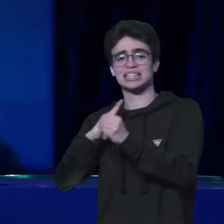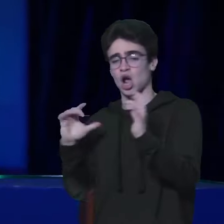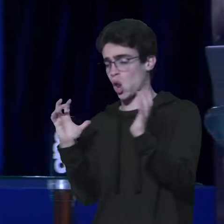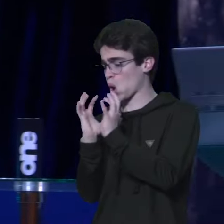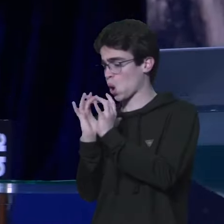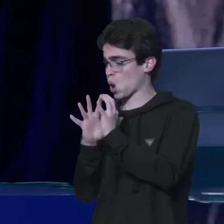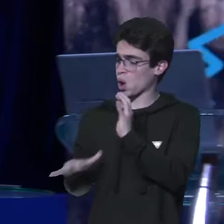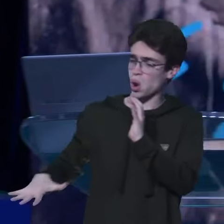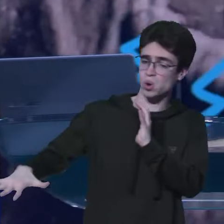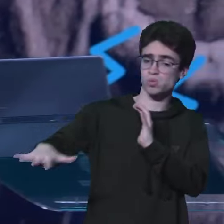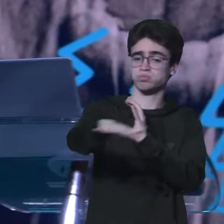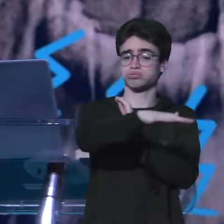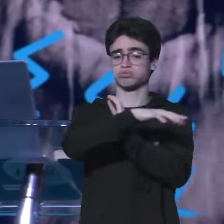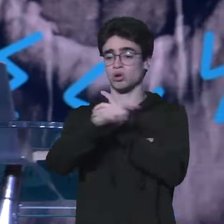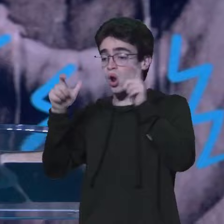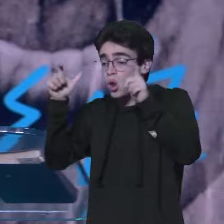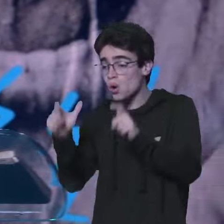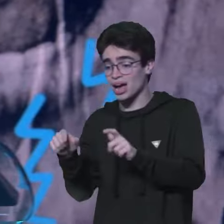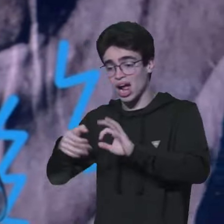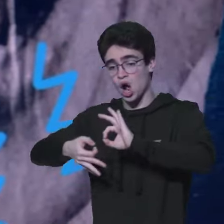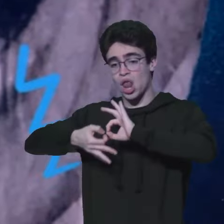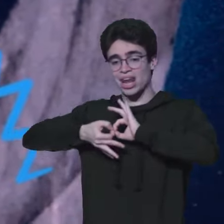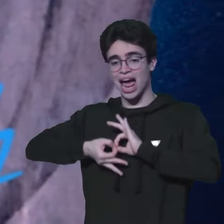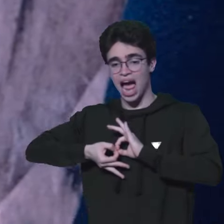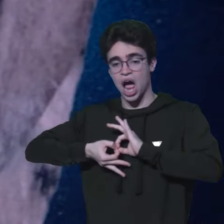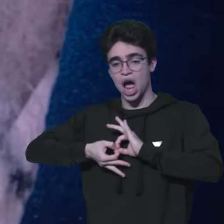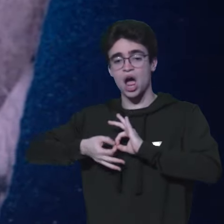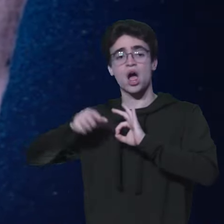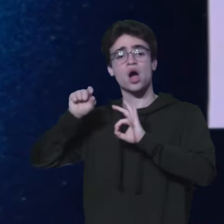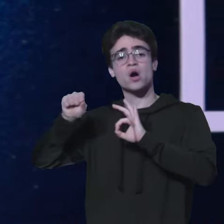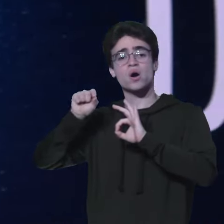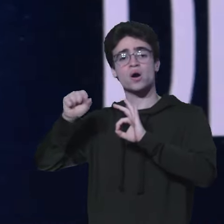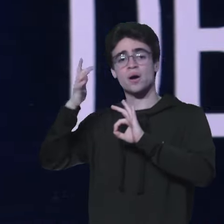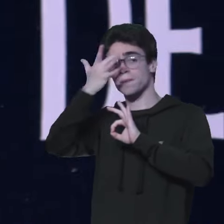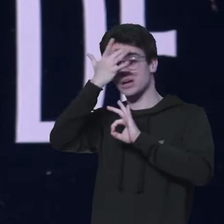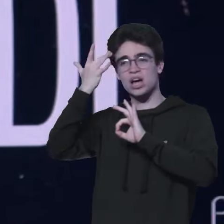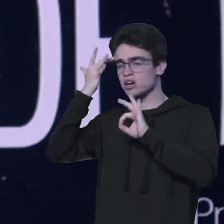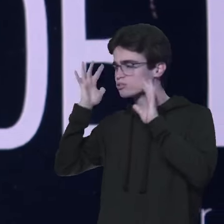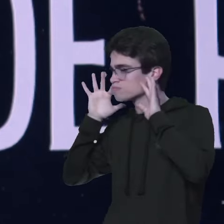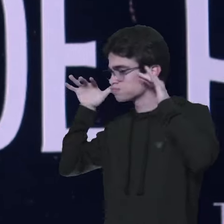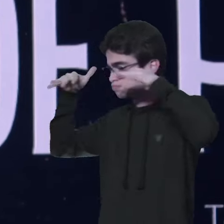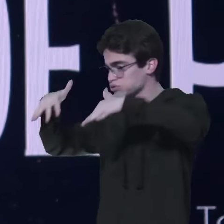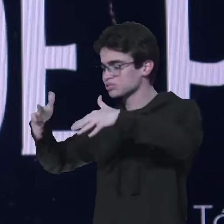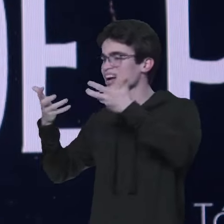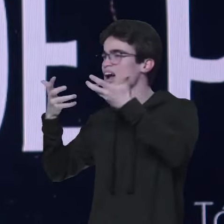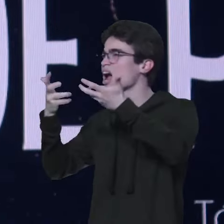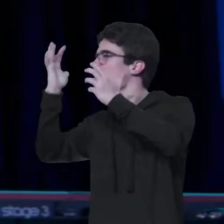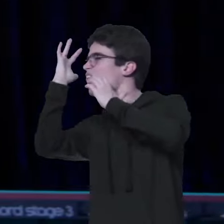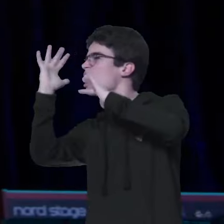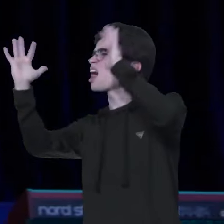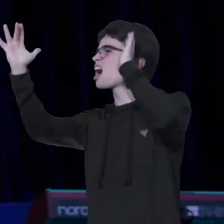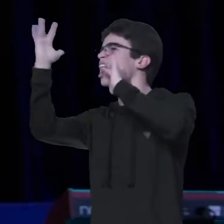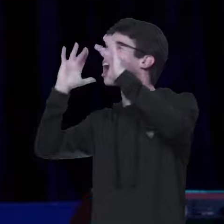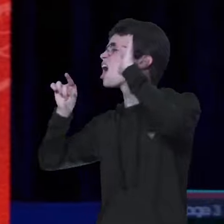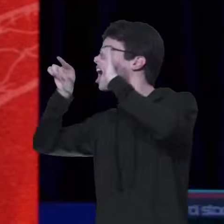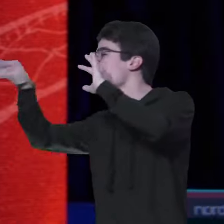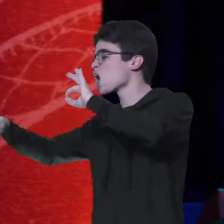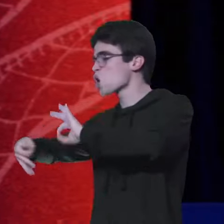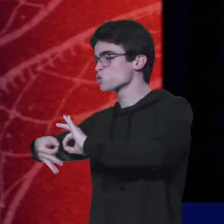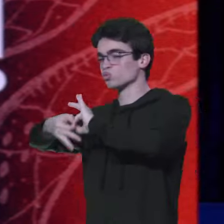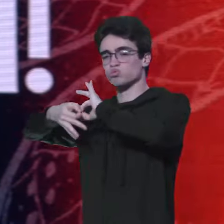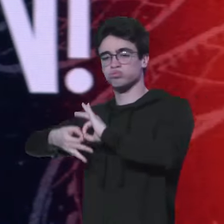lugar onde os pitons iam lá fazer adivinhações e cultuar Piton,